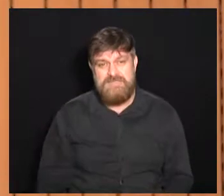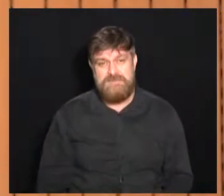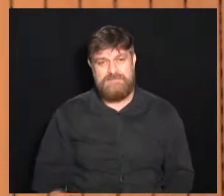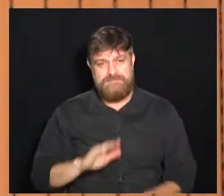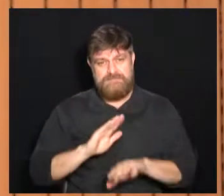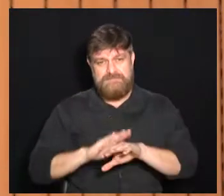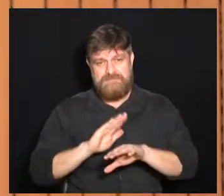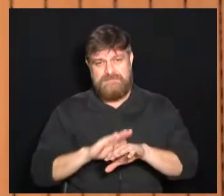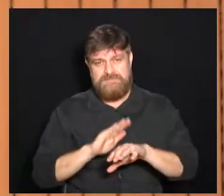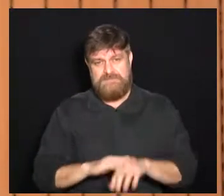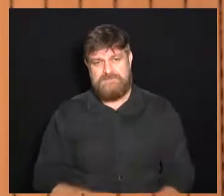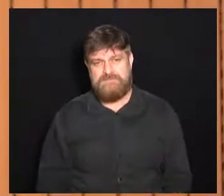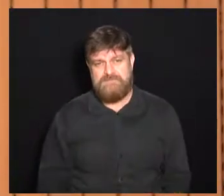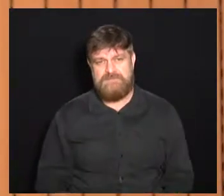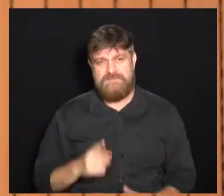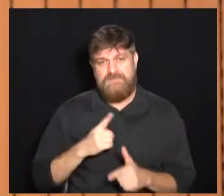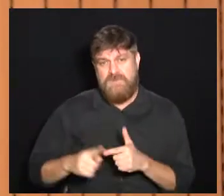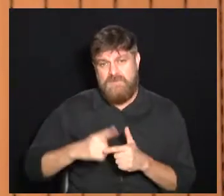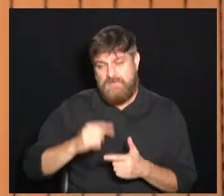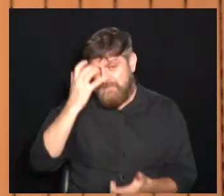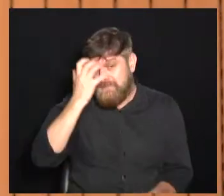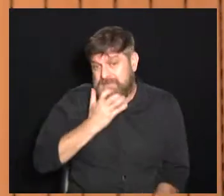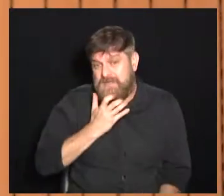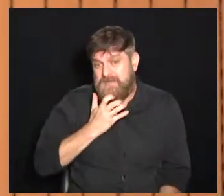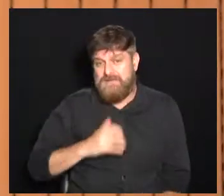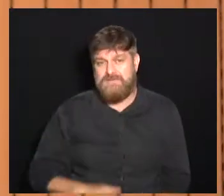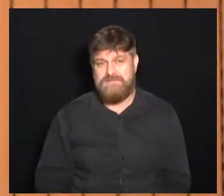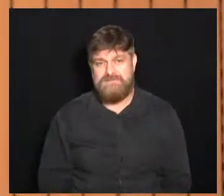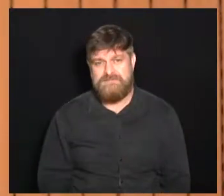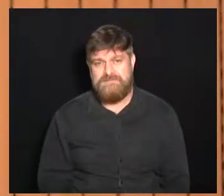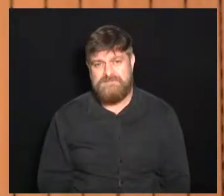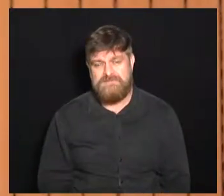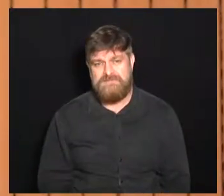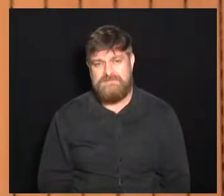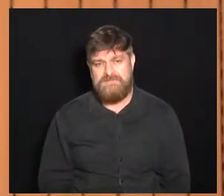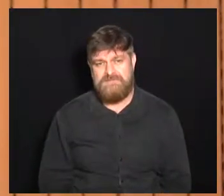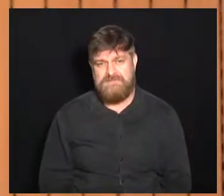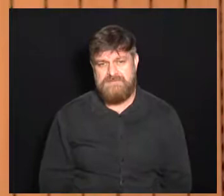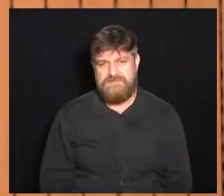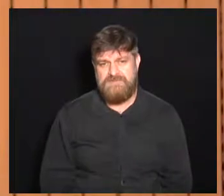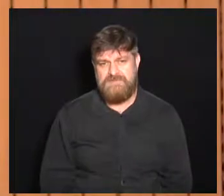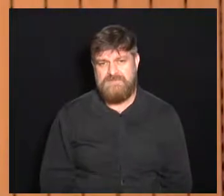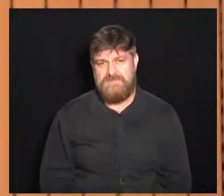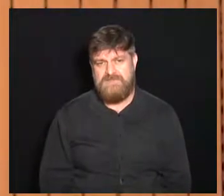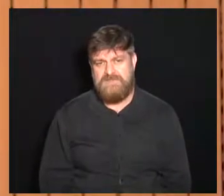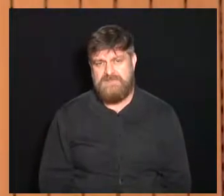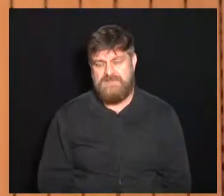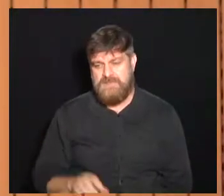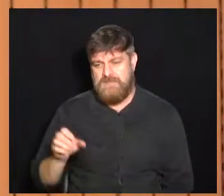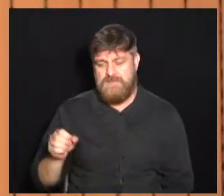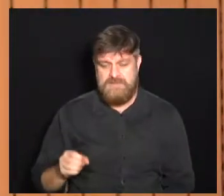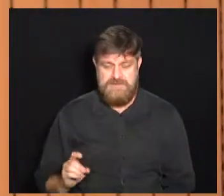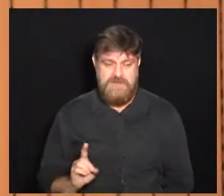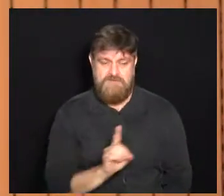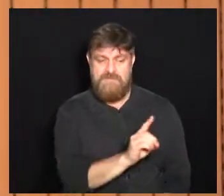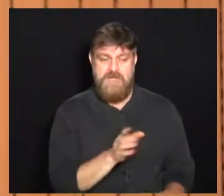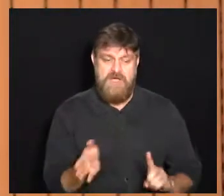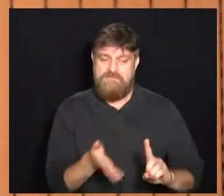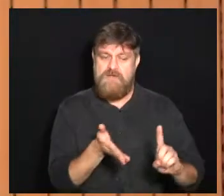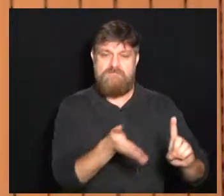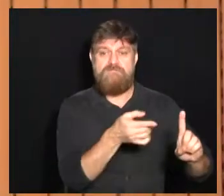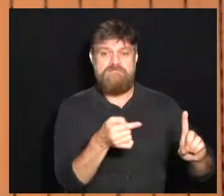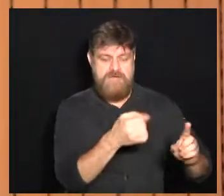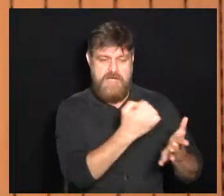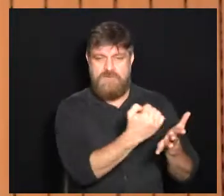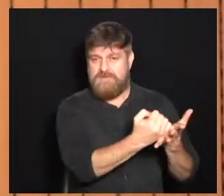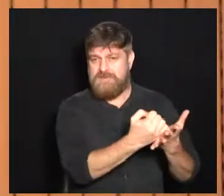isso, gente, seria um problema muito sério. Né? A gente está indicando pessoal para ser contratado. Nós